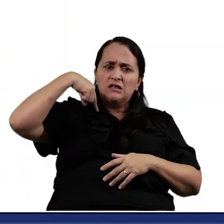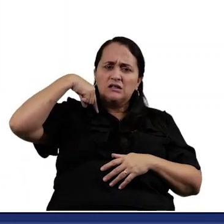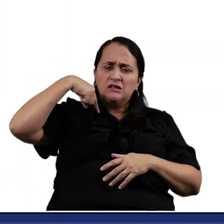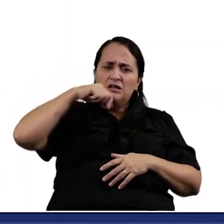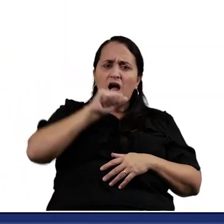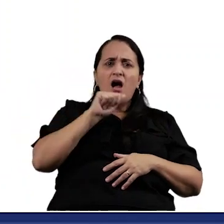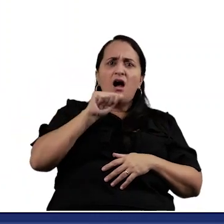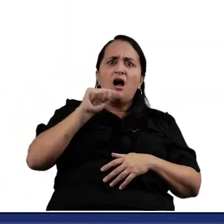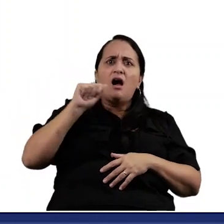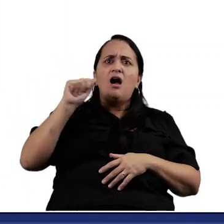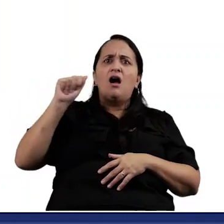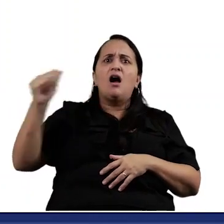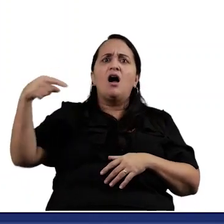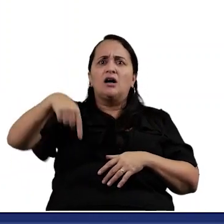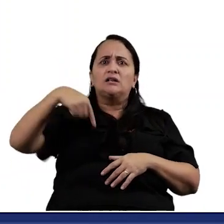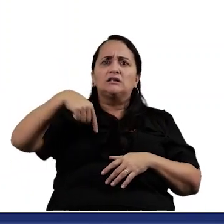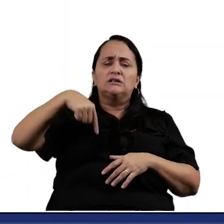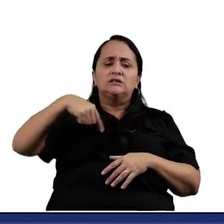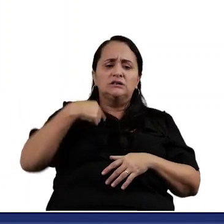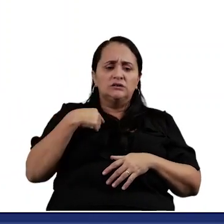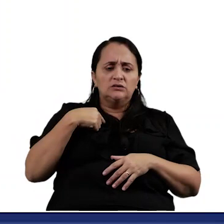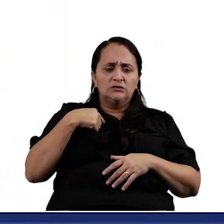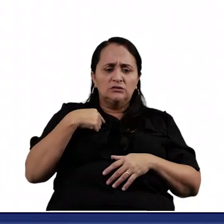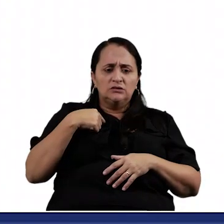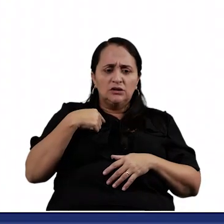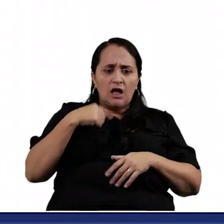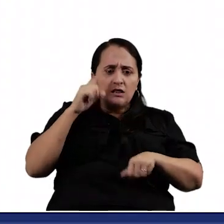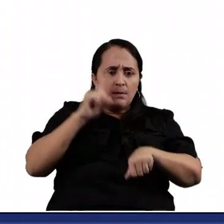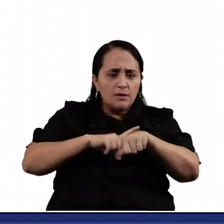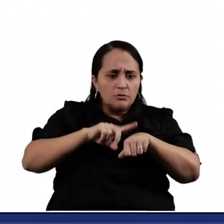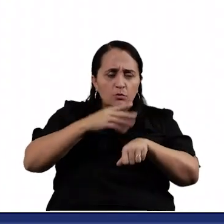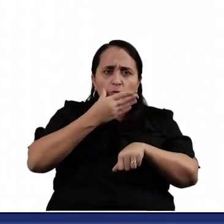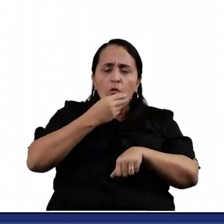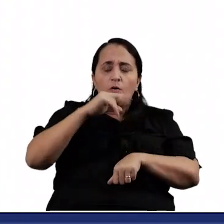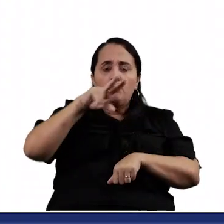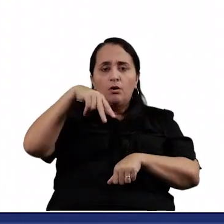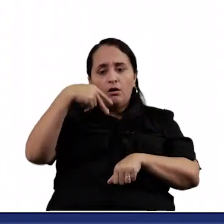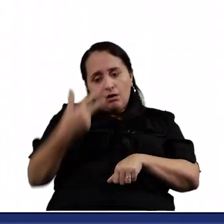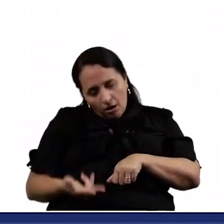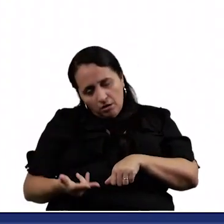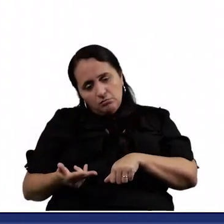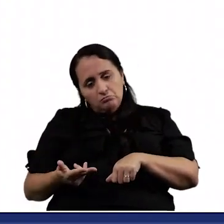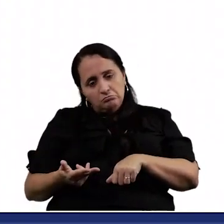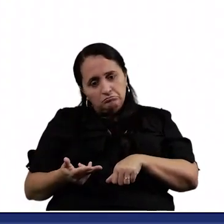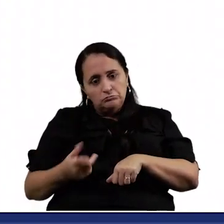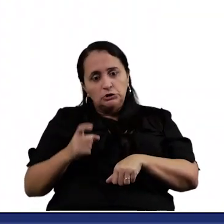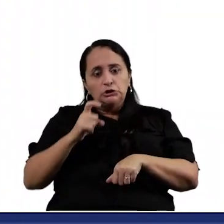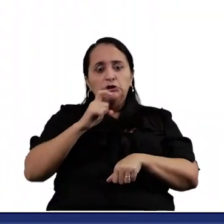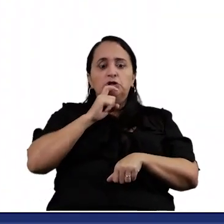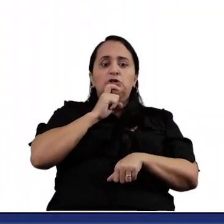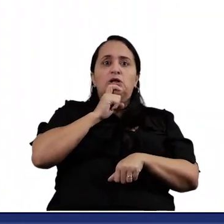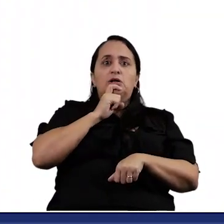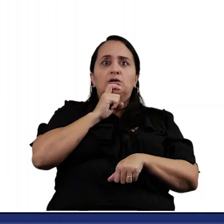e na mesma hora um osso de perna caiu o homem mas não